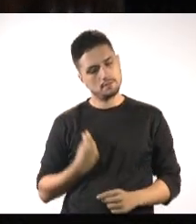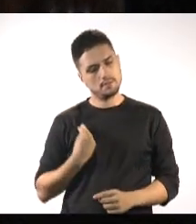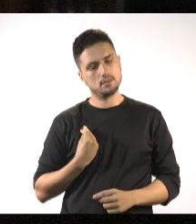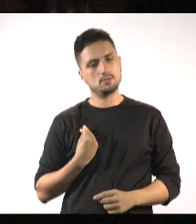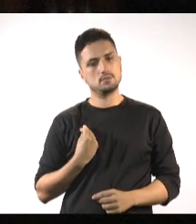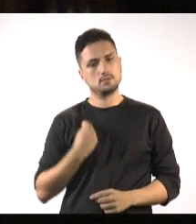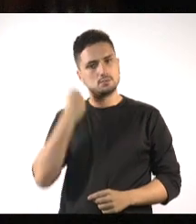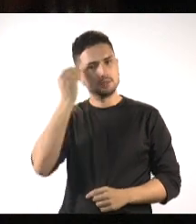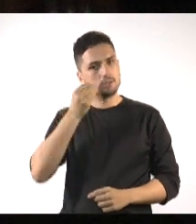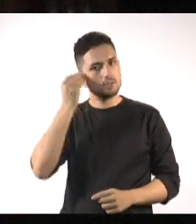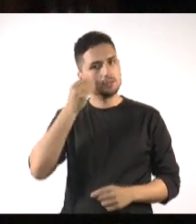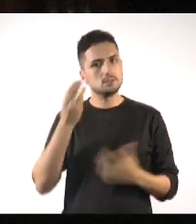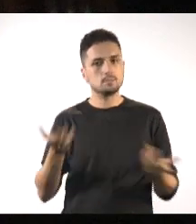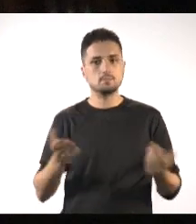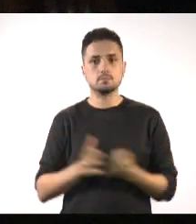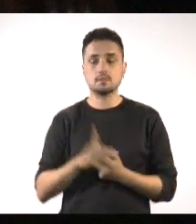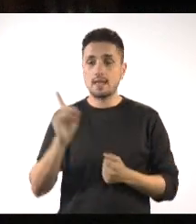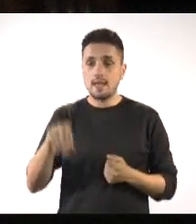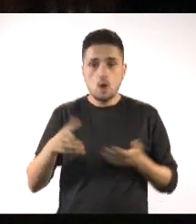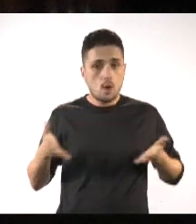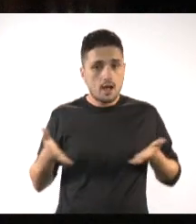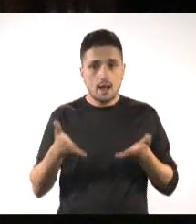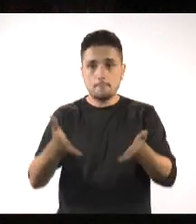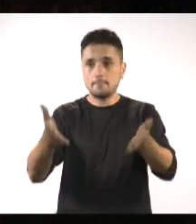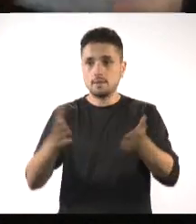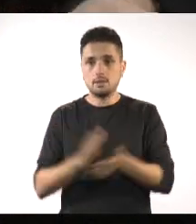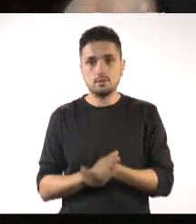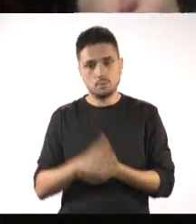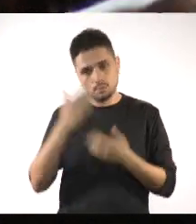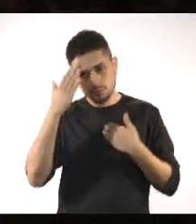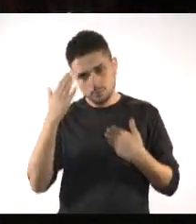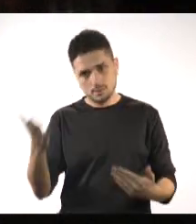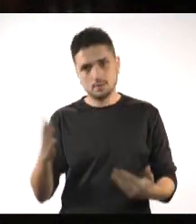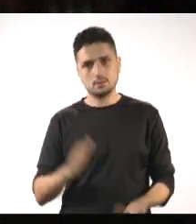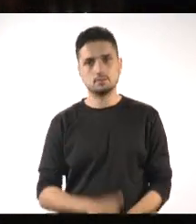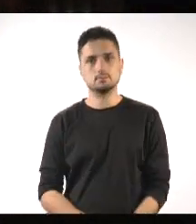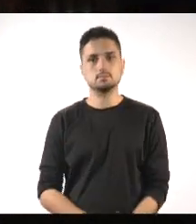experiência. Esse é o caminho da gente. Muito obrigado.